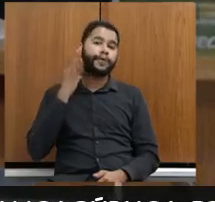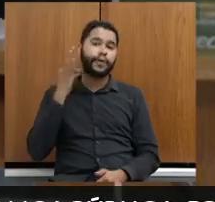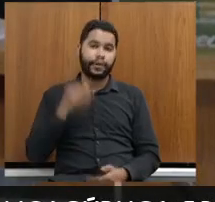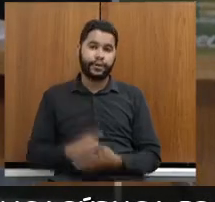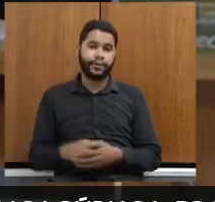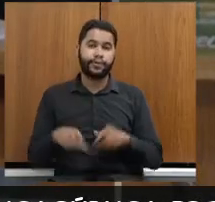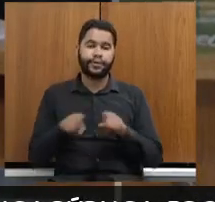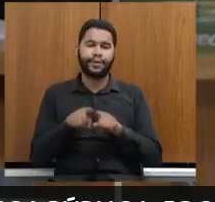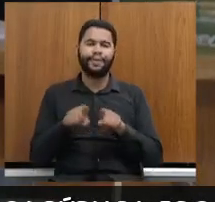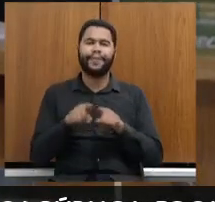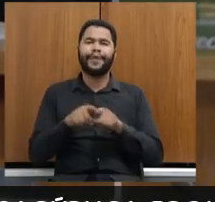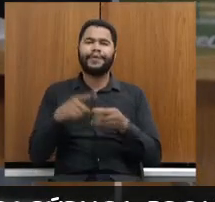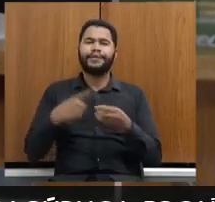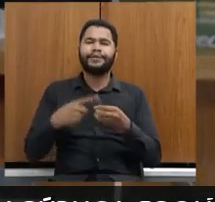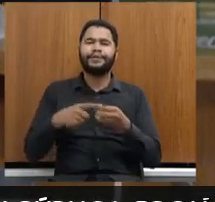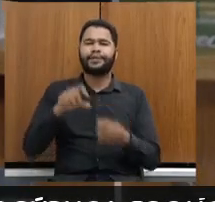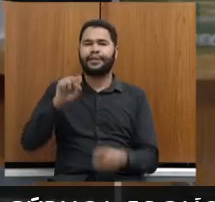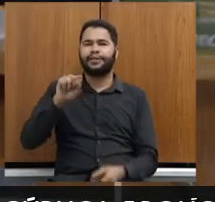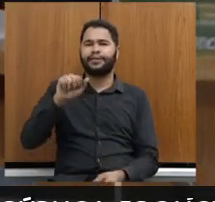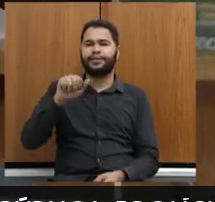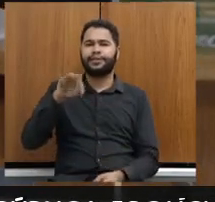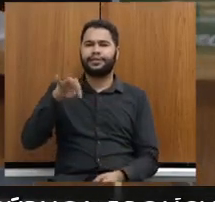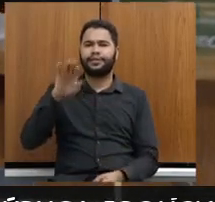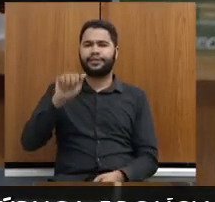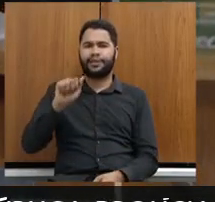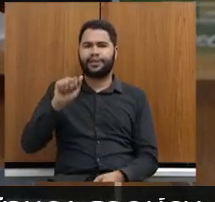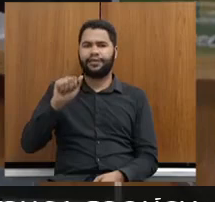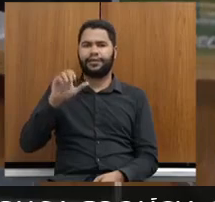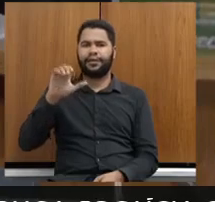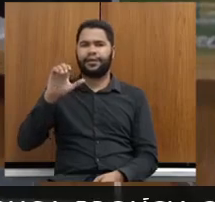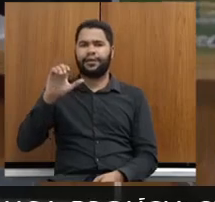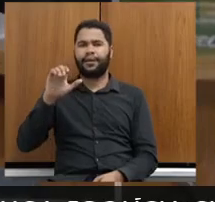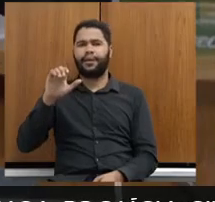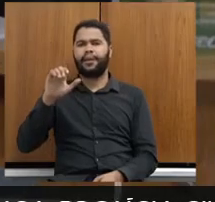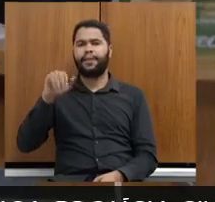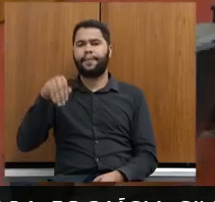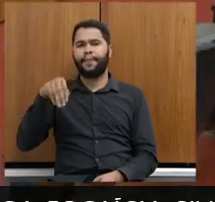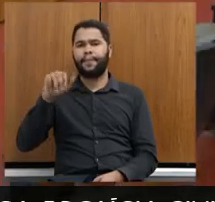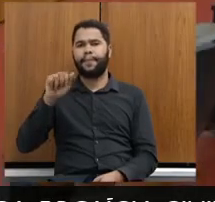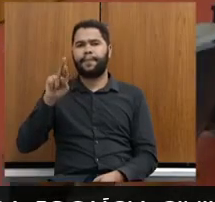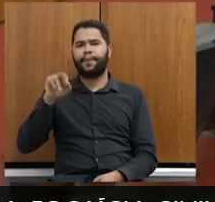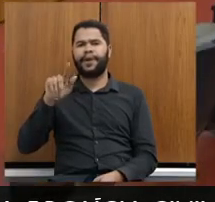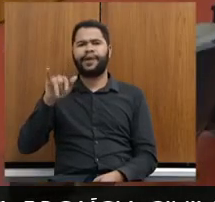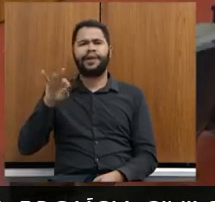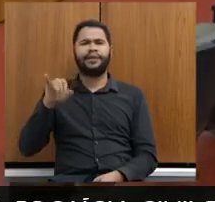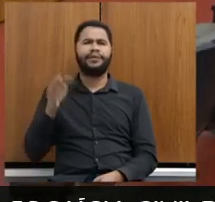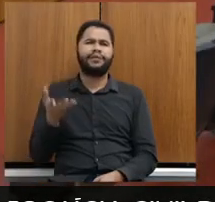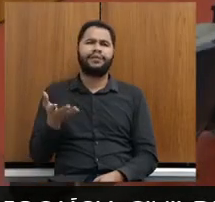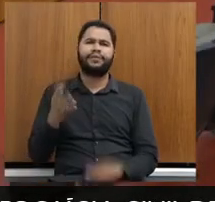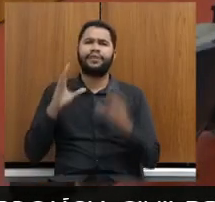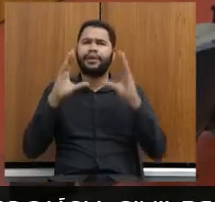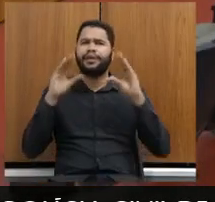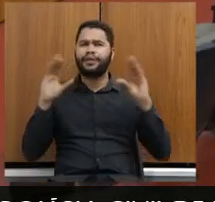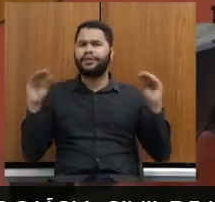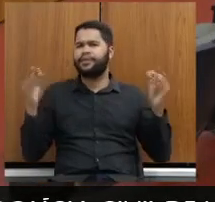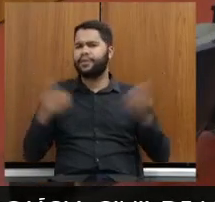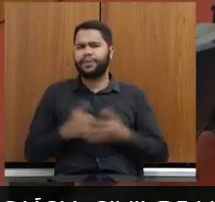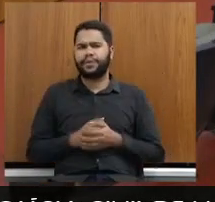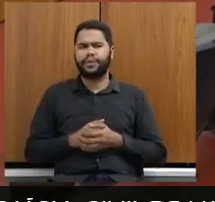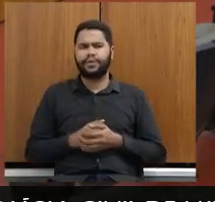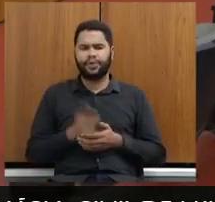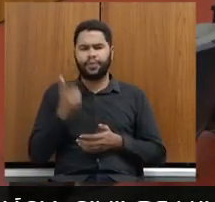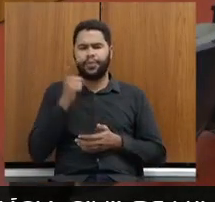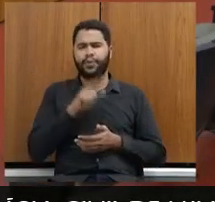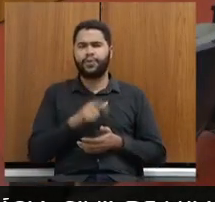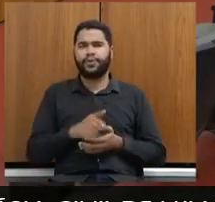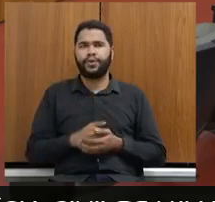contar Santa Margarida né Rodrigues também feliz lembrando nós fomos lá né Fica tranquilo Rodrigues Rosa Vamos